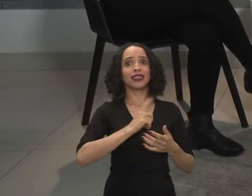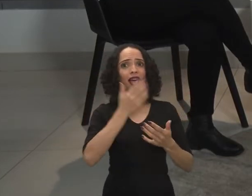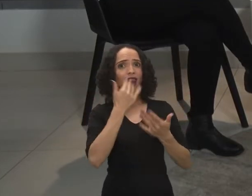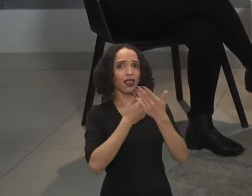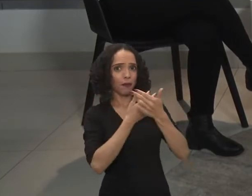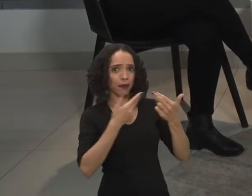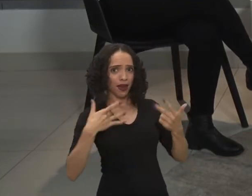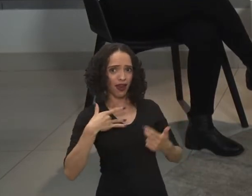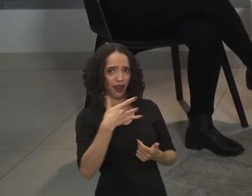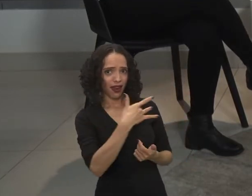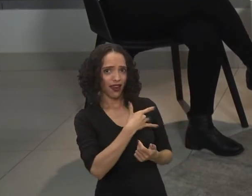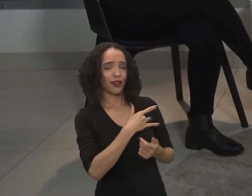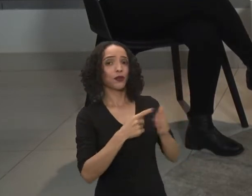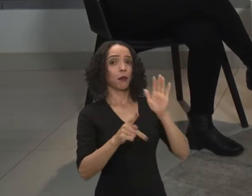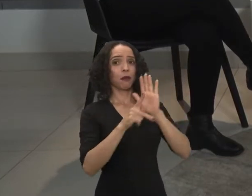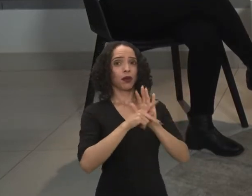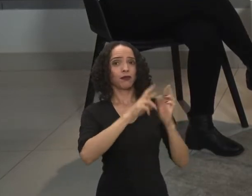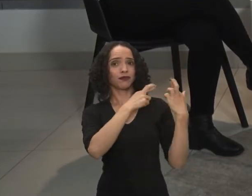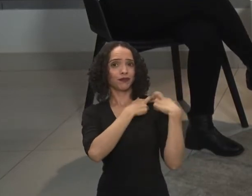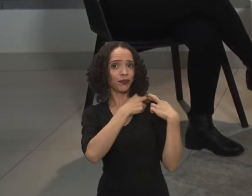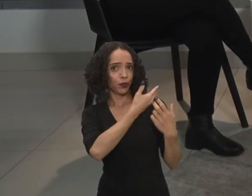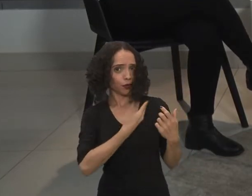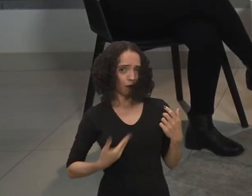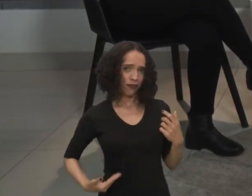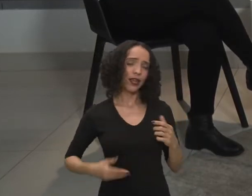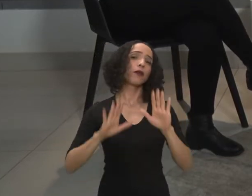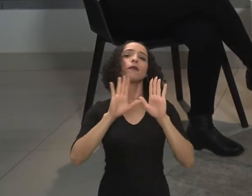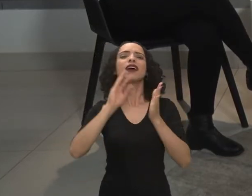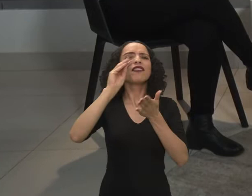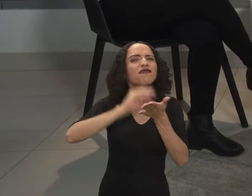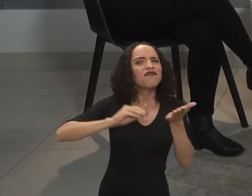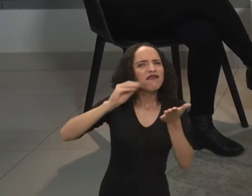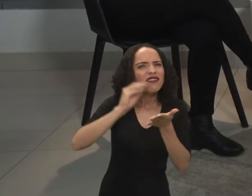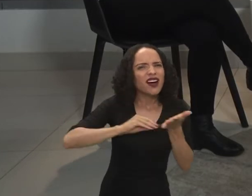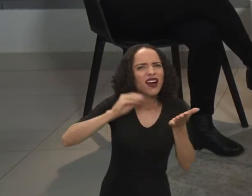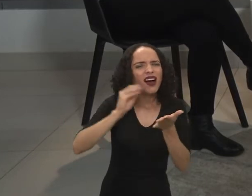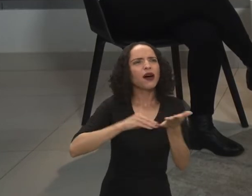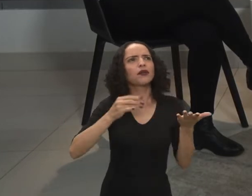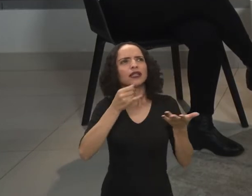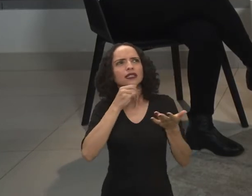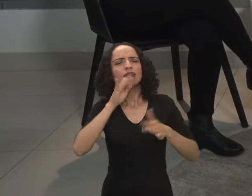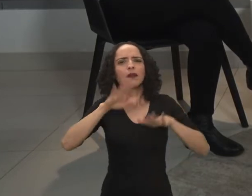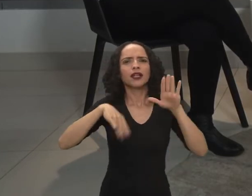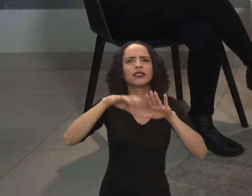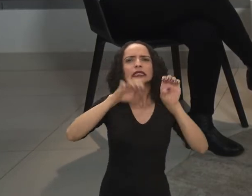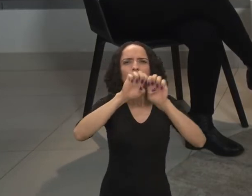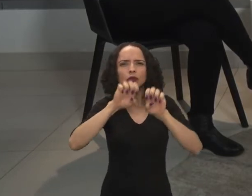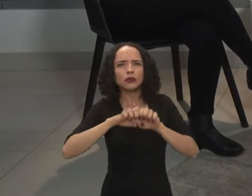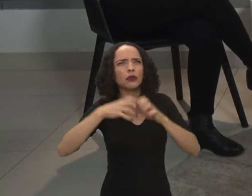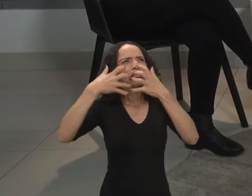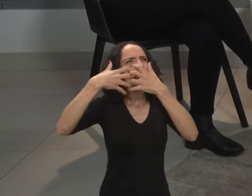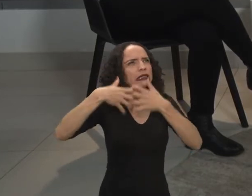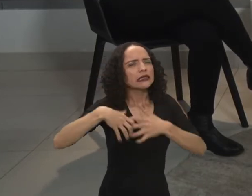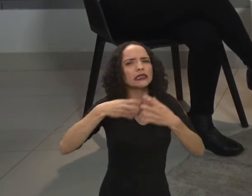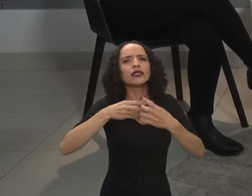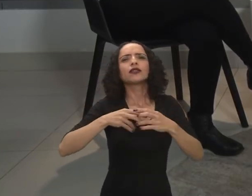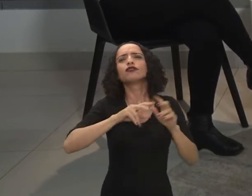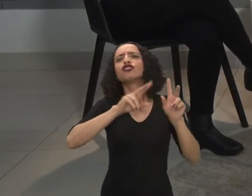do governo, né? A senhora acha que ainda falta pensar melhor sobre esse tipo de agricultura?